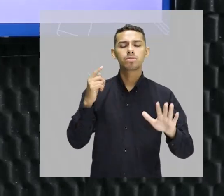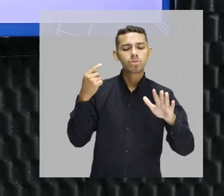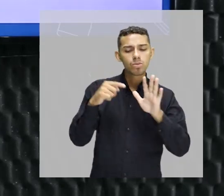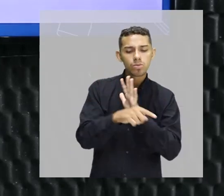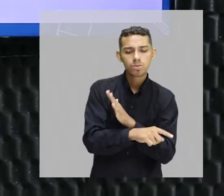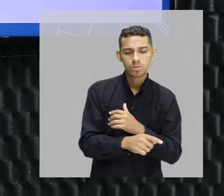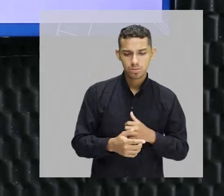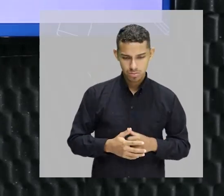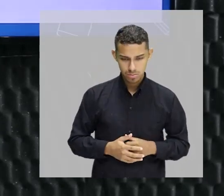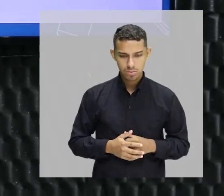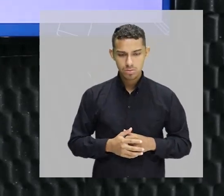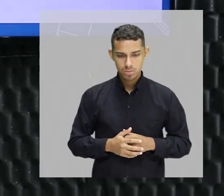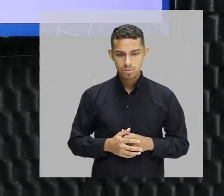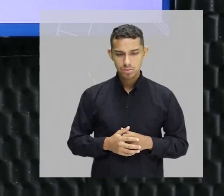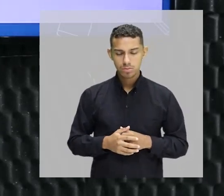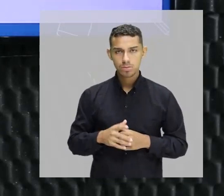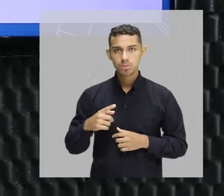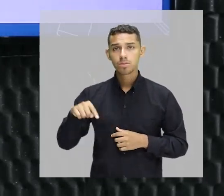vamos aqui para